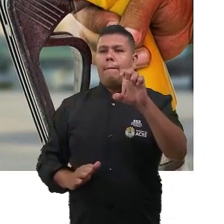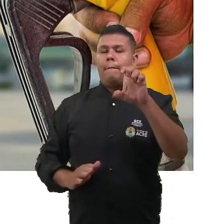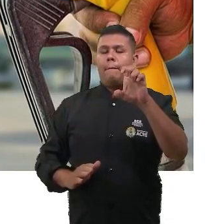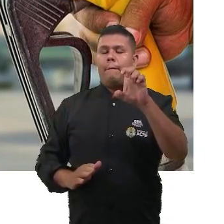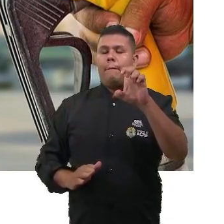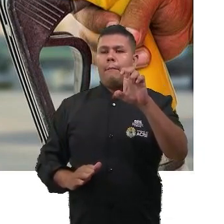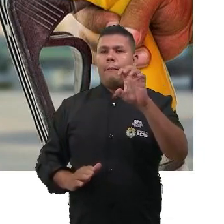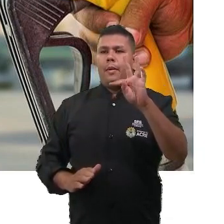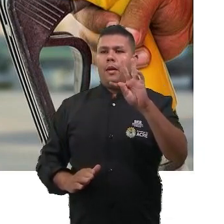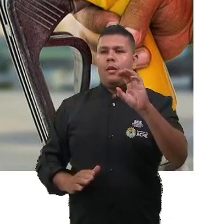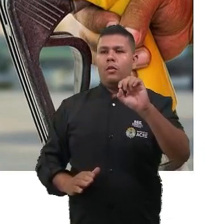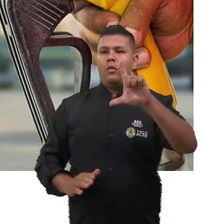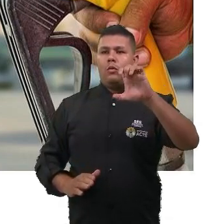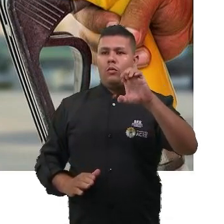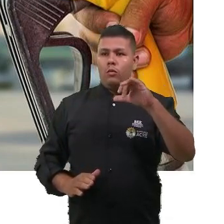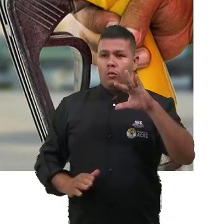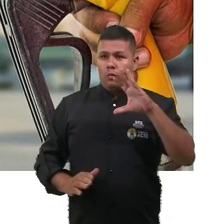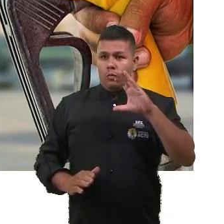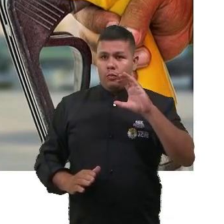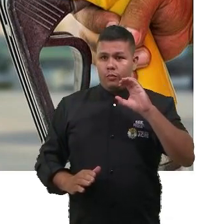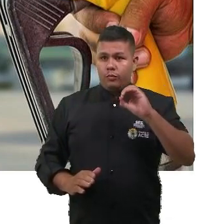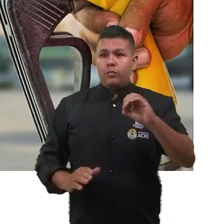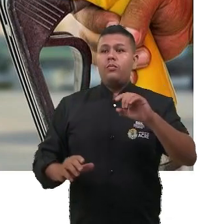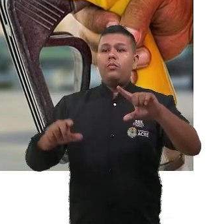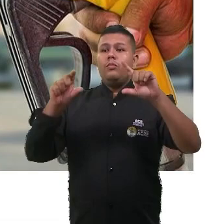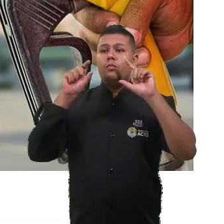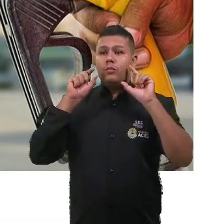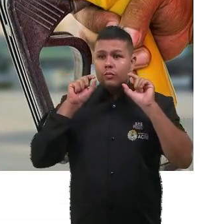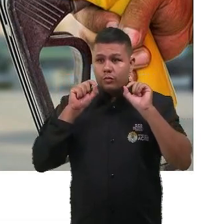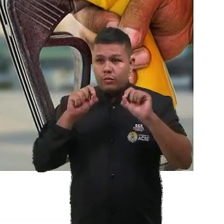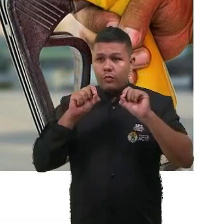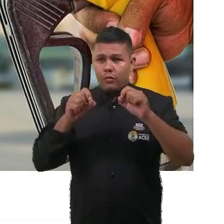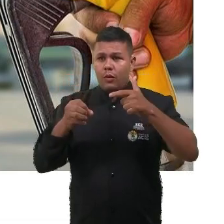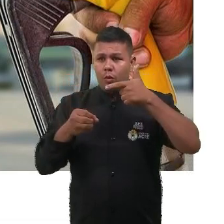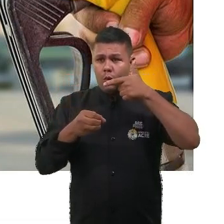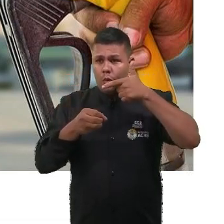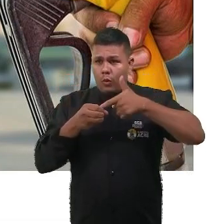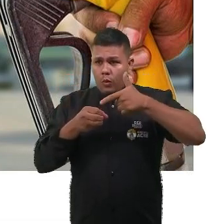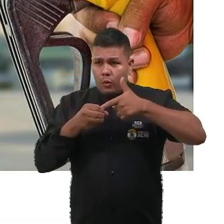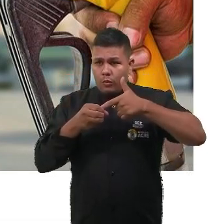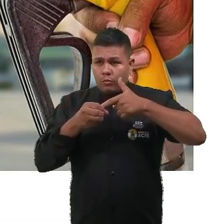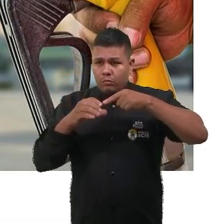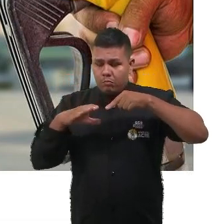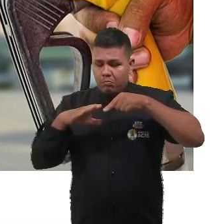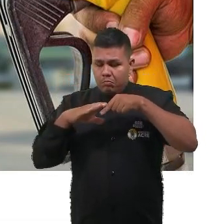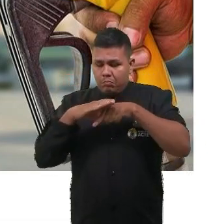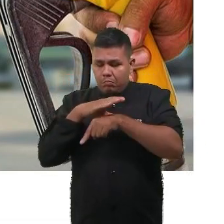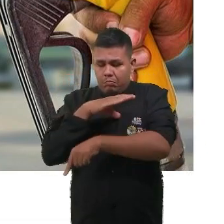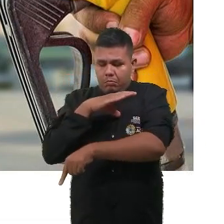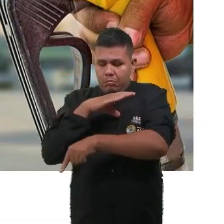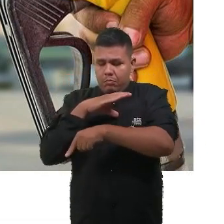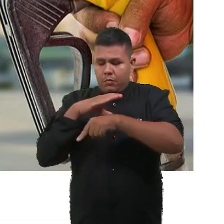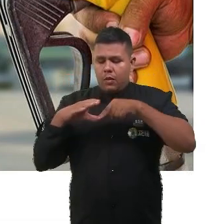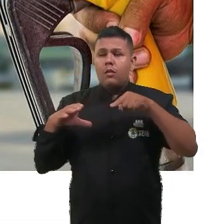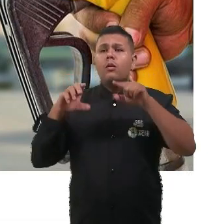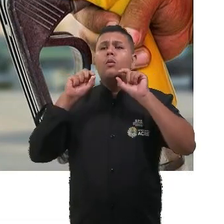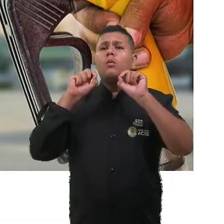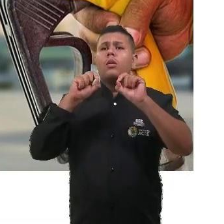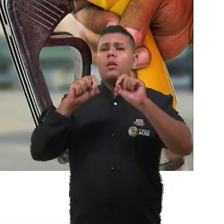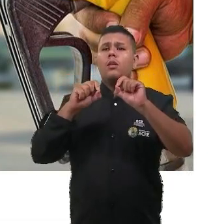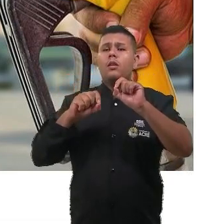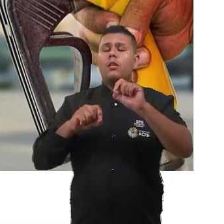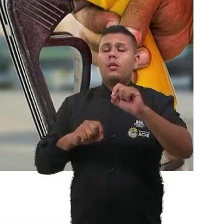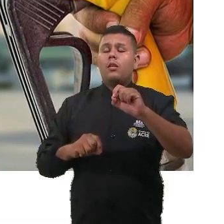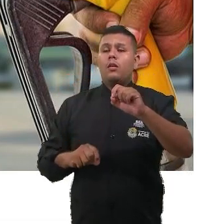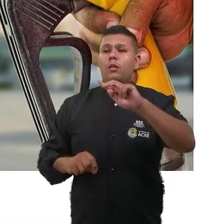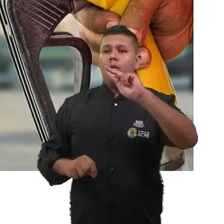petróleo. Então, por ser um combustível derivado do petróleo, ela é um hidrocarboneto. Isso